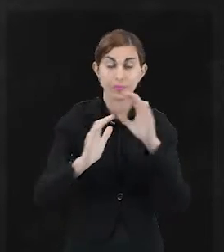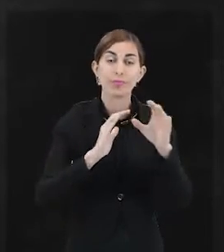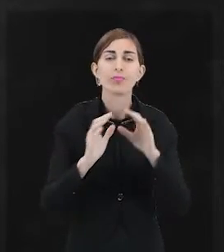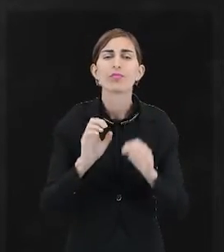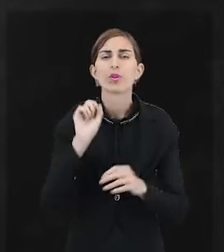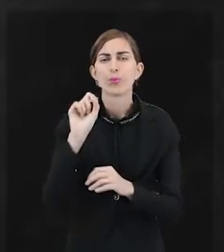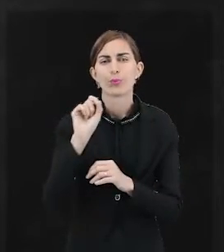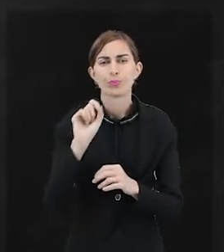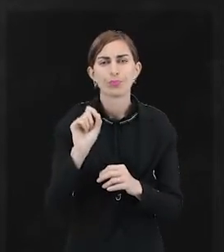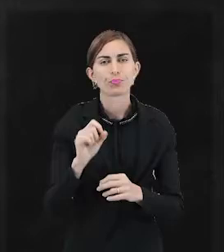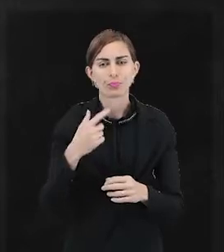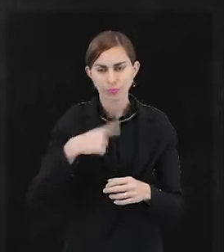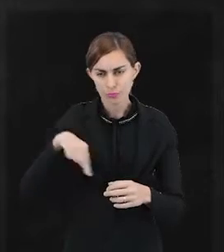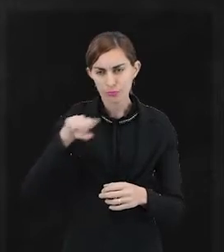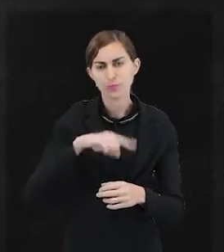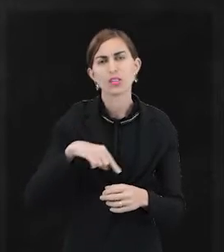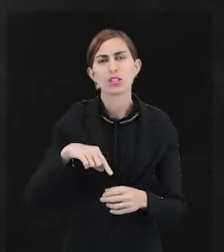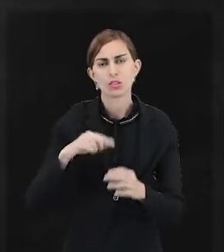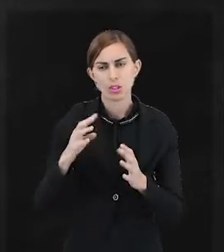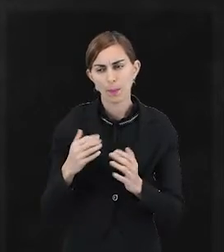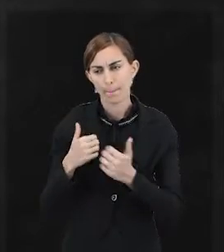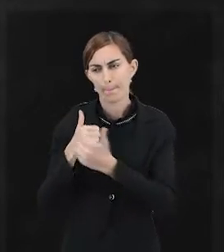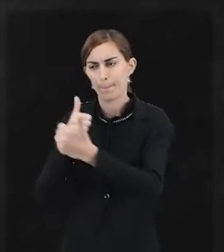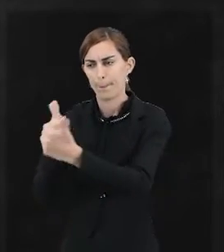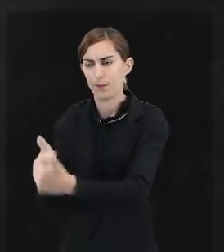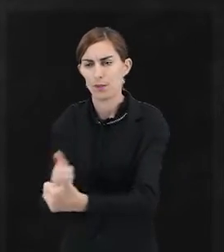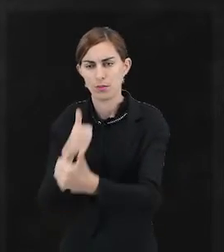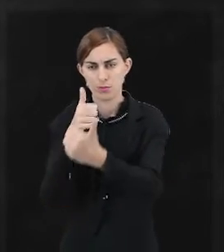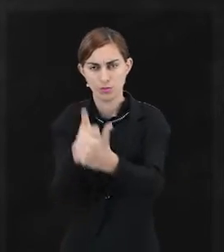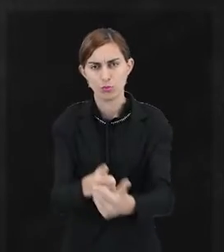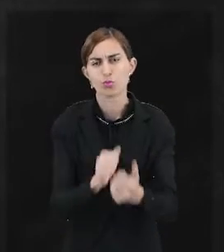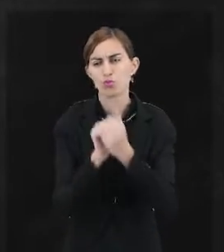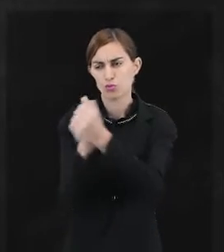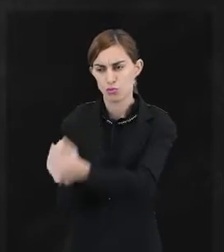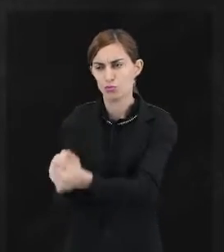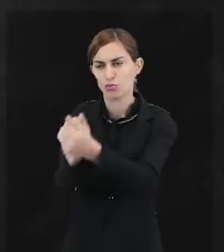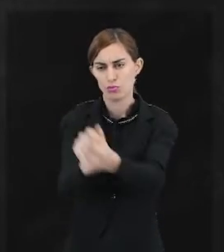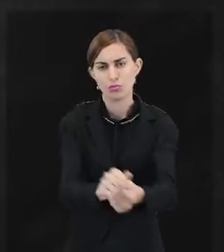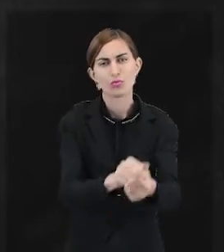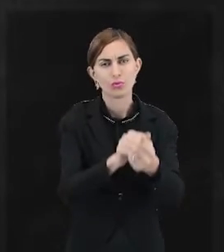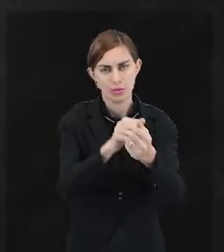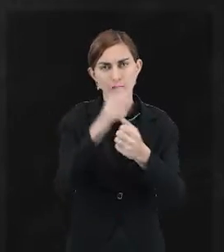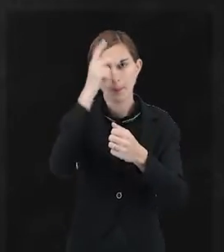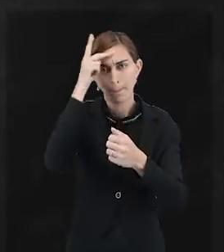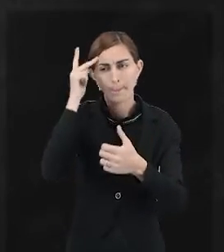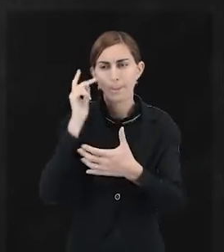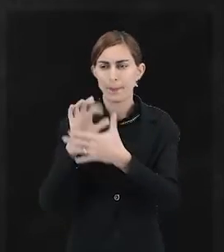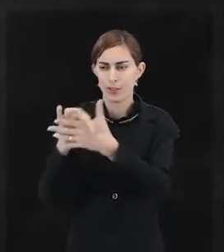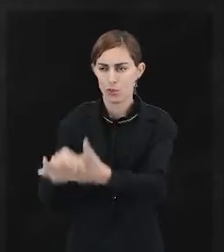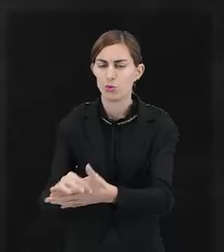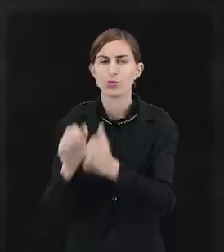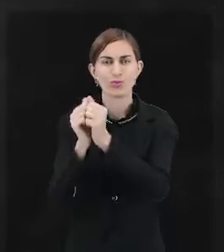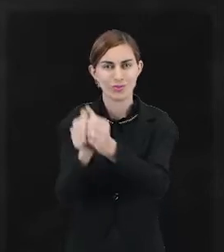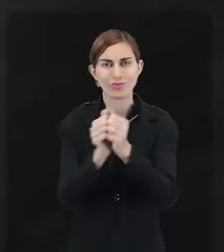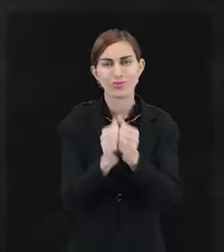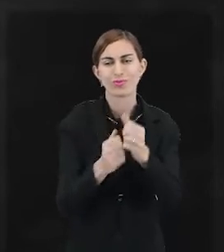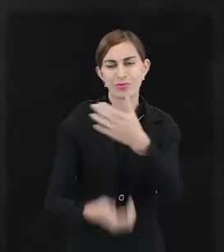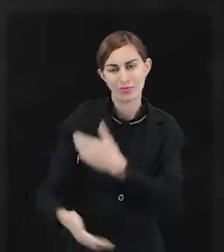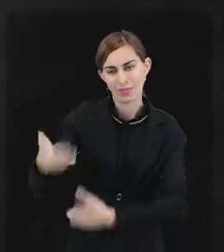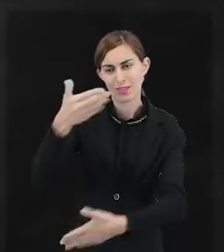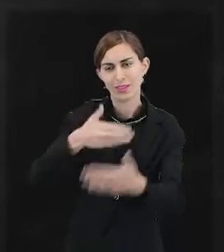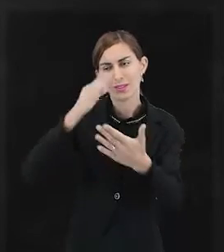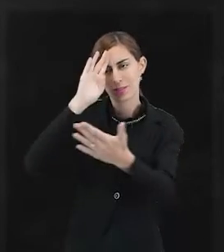comunicação, seria a gente se tornar mais próximo das pessoas, estar presente nas situações e construir relações